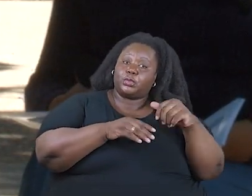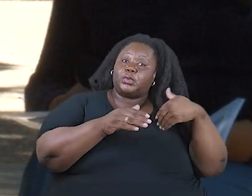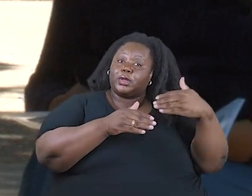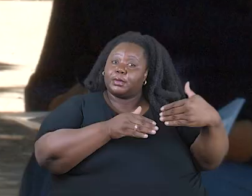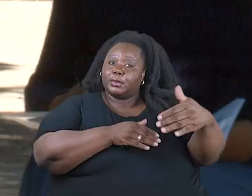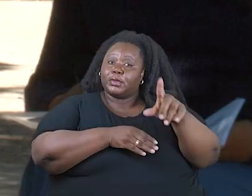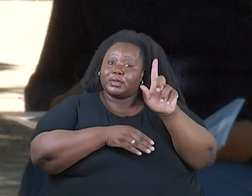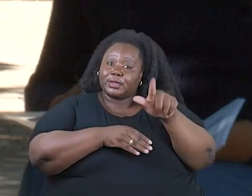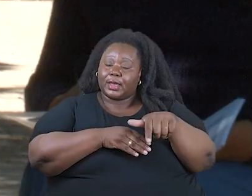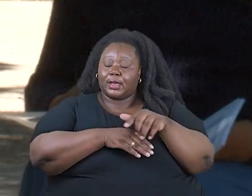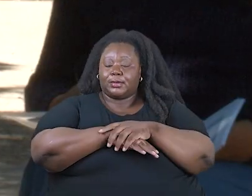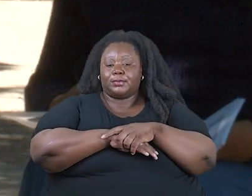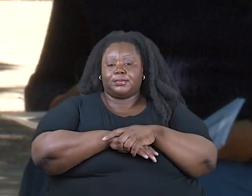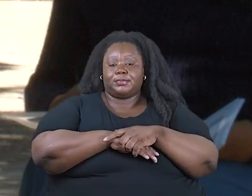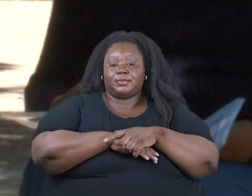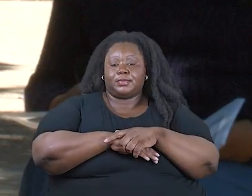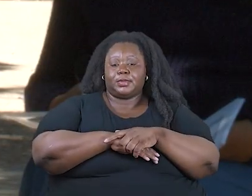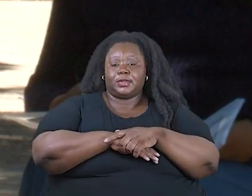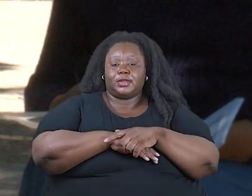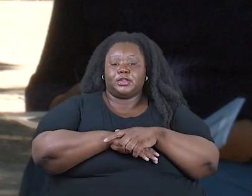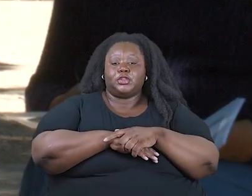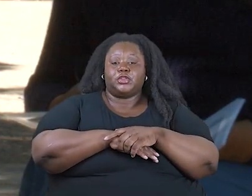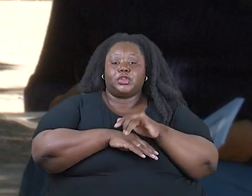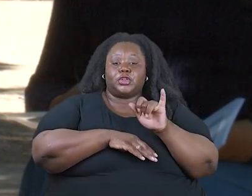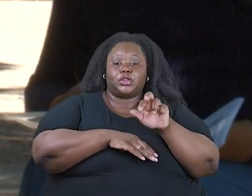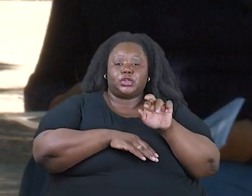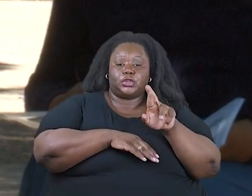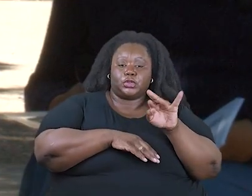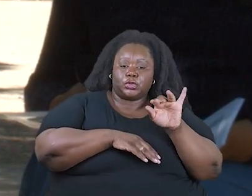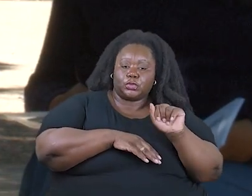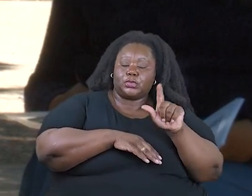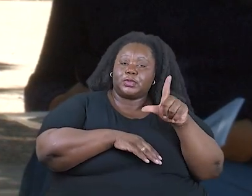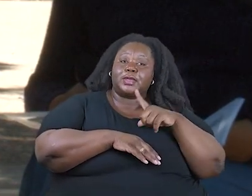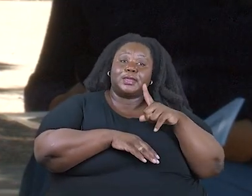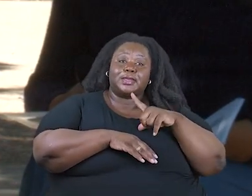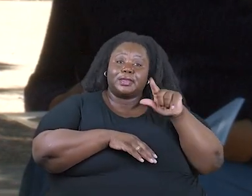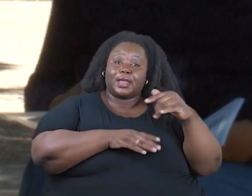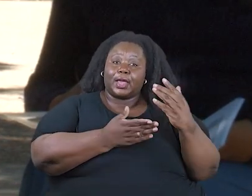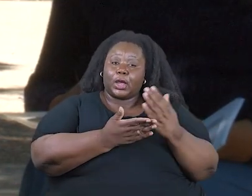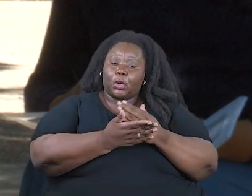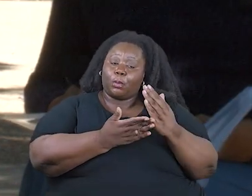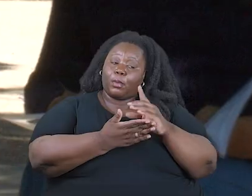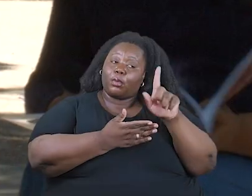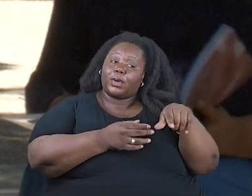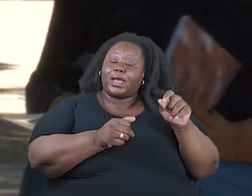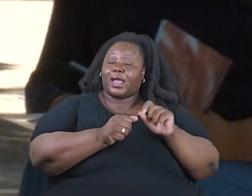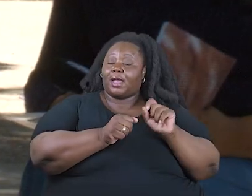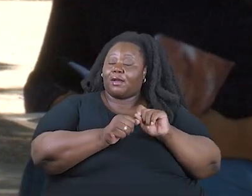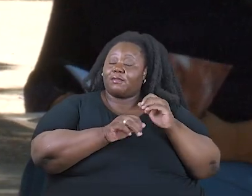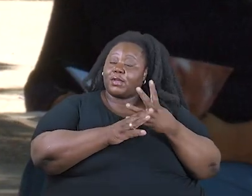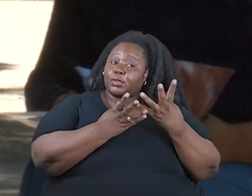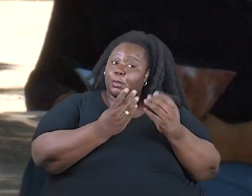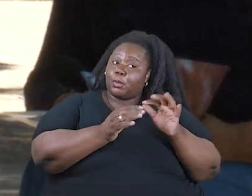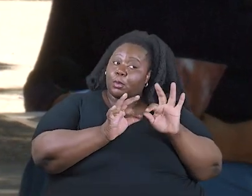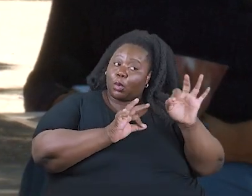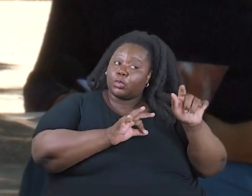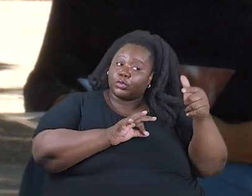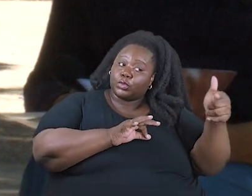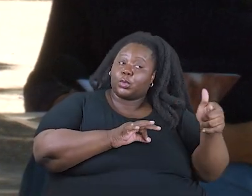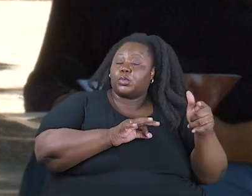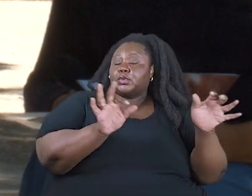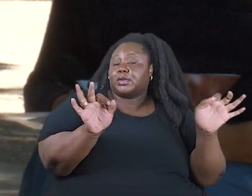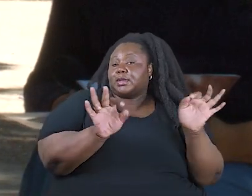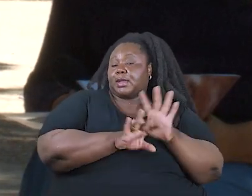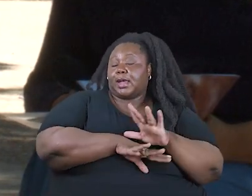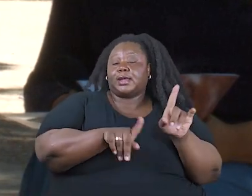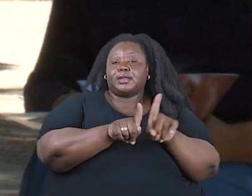são de indústria. Então ele tem uma parte que é feita em larga escala e tem uma parte ali de um